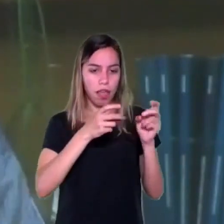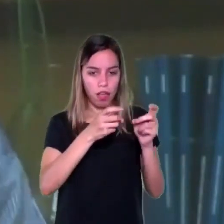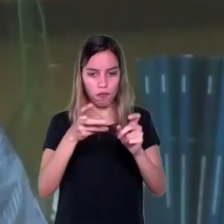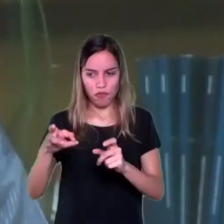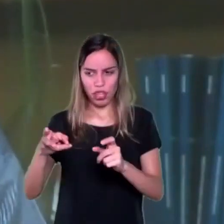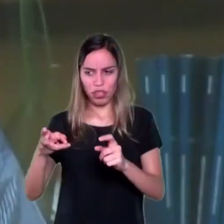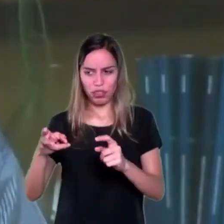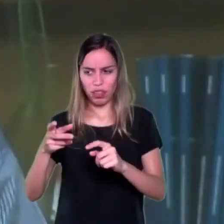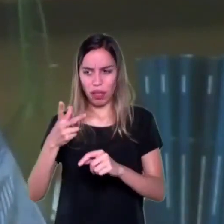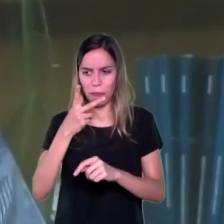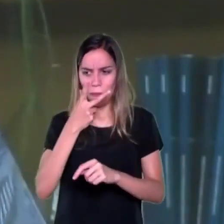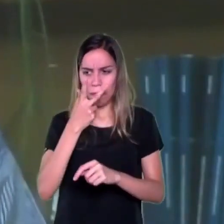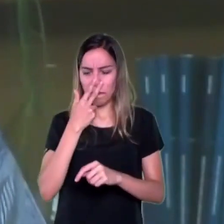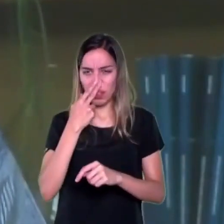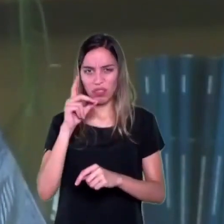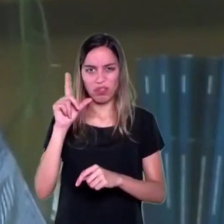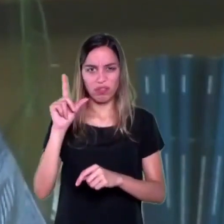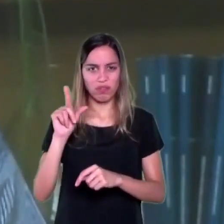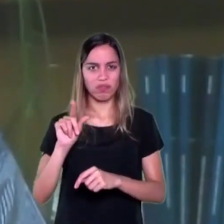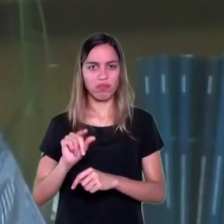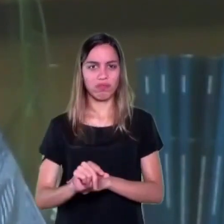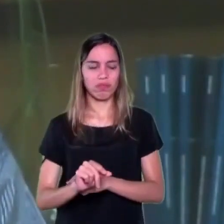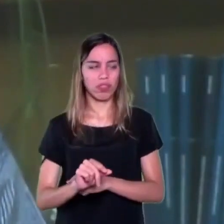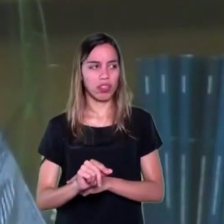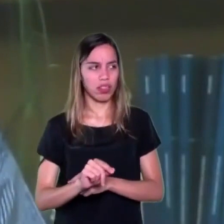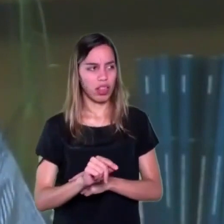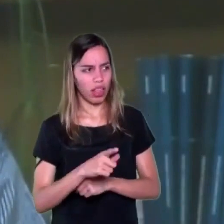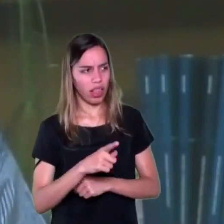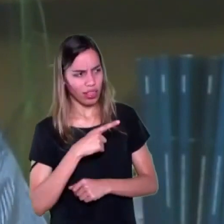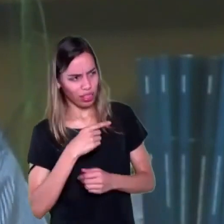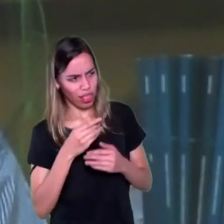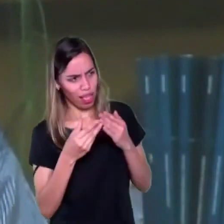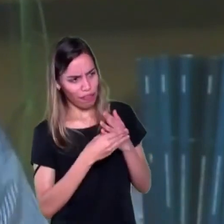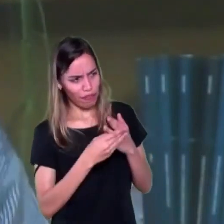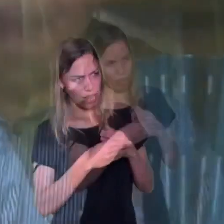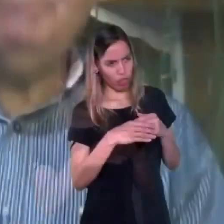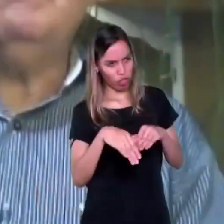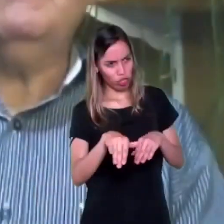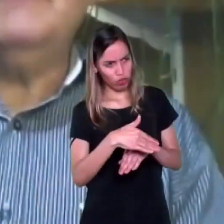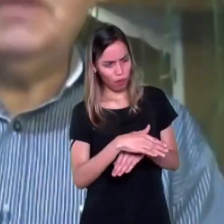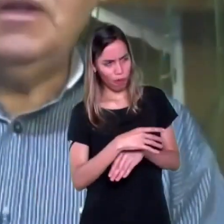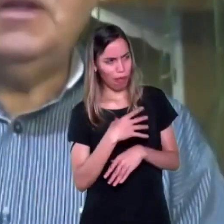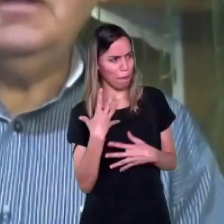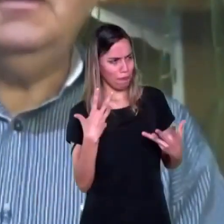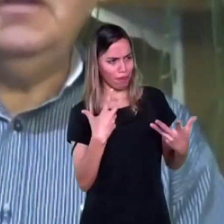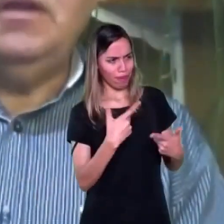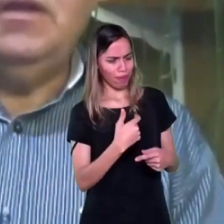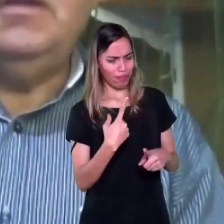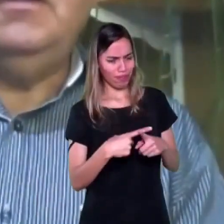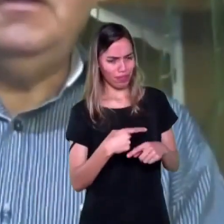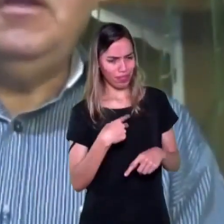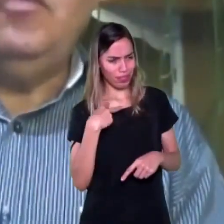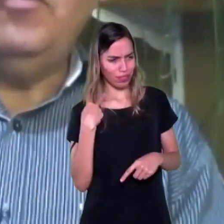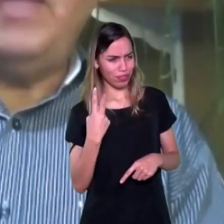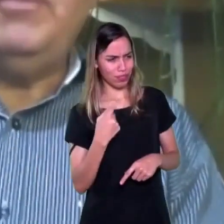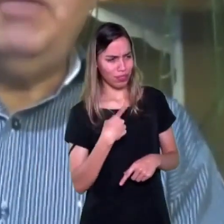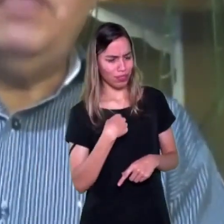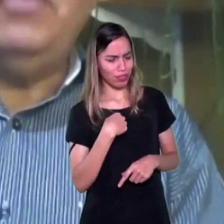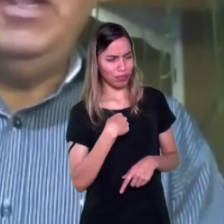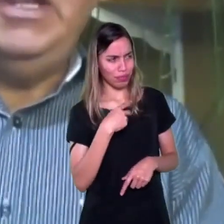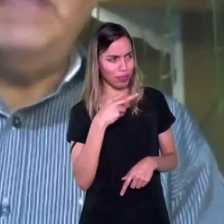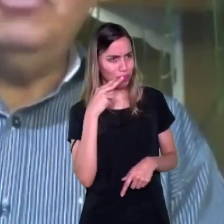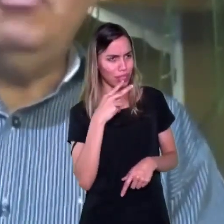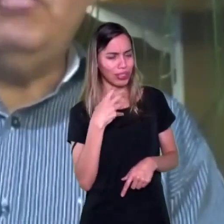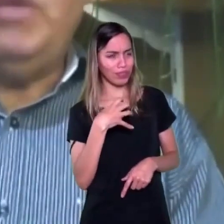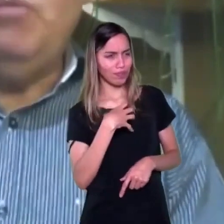esfriada, principalmente... Ter uma livraria de rua já é maravilhoso, né? A gente fica feliz quando vê falando que tem, porque